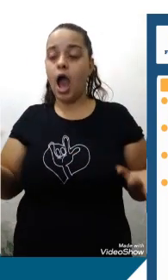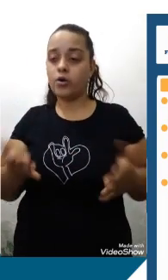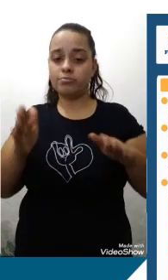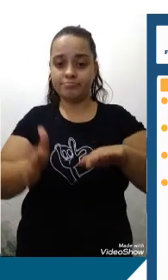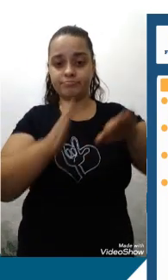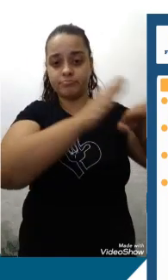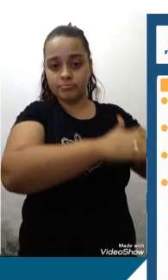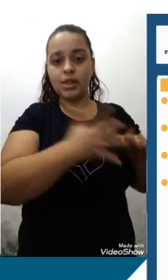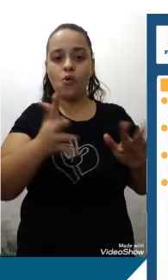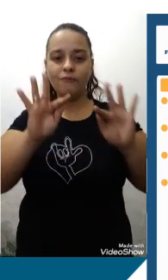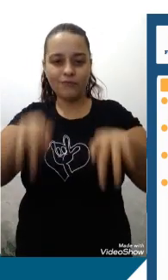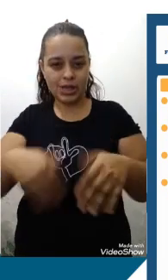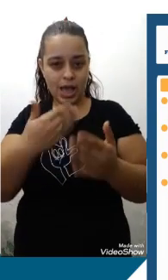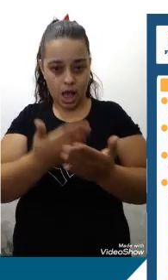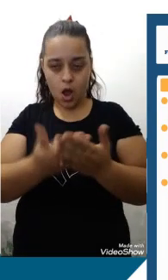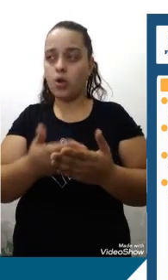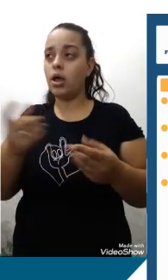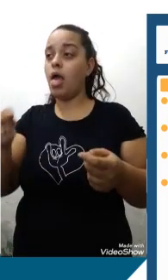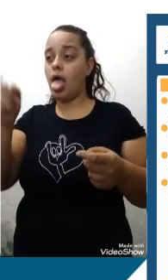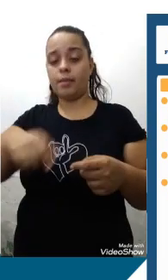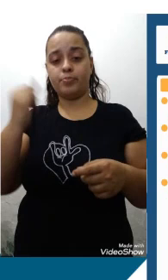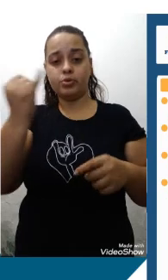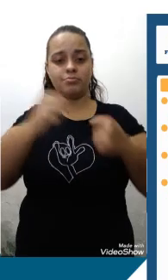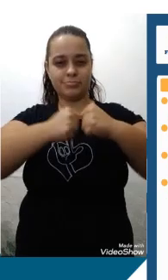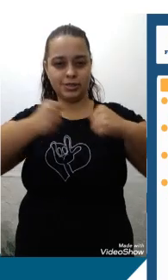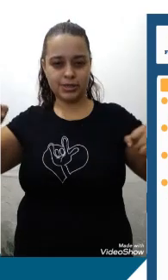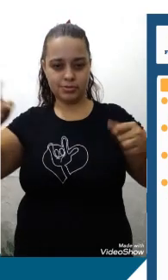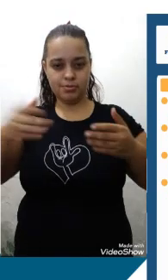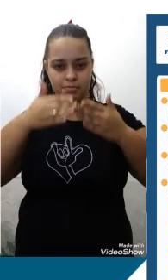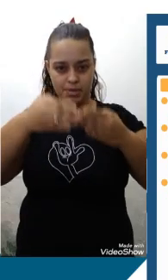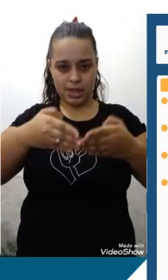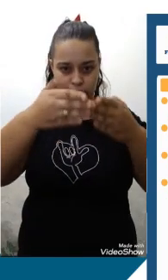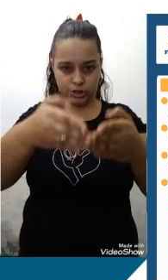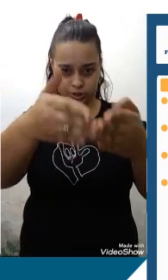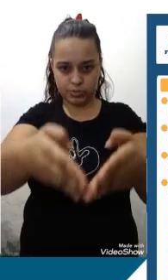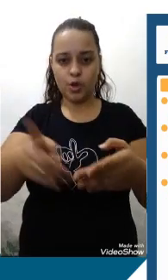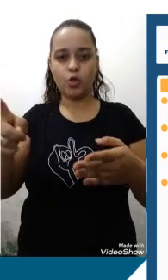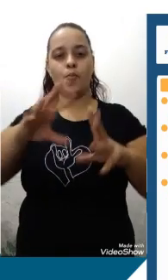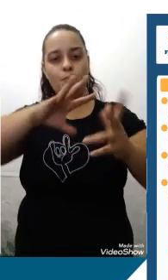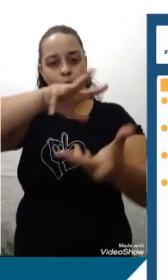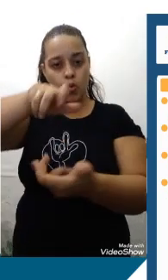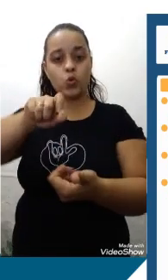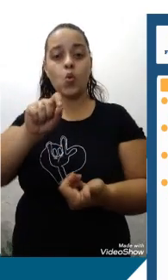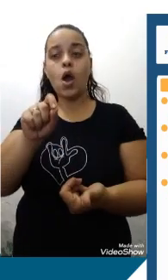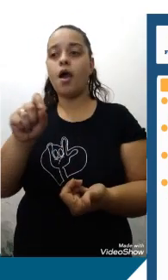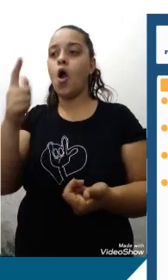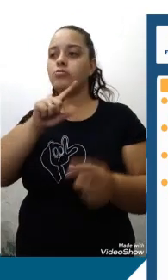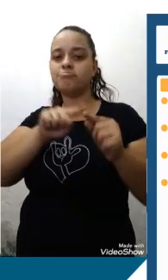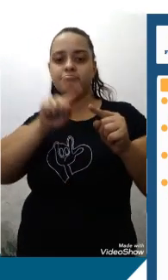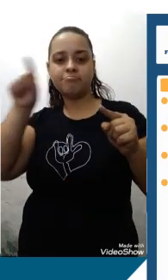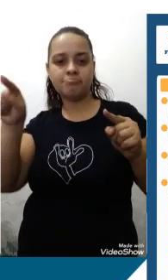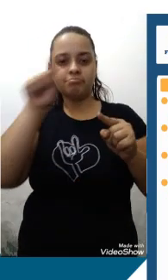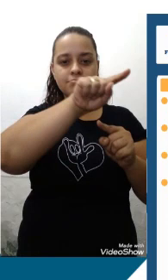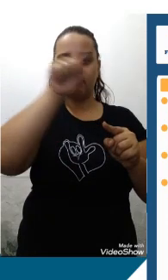destacar para poder efetivamente terminar essa aula é que esse processo de expansão marítima que resultou no alargamento das fronteiras lusitanas no mundo foi logo acompanhado